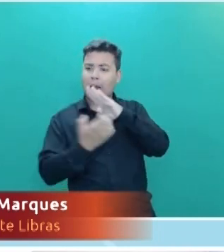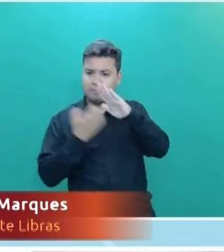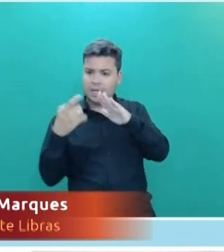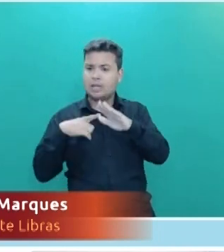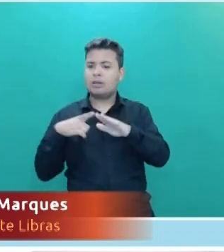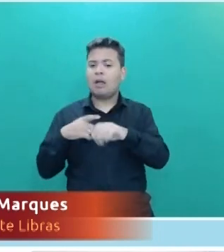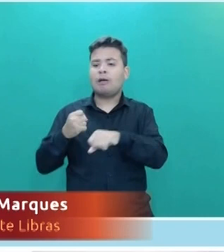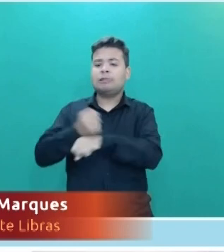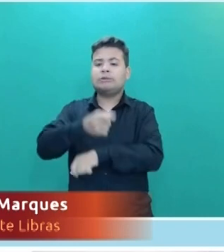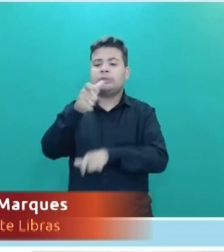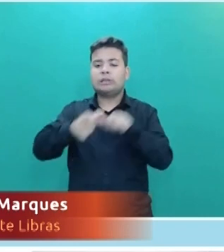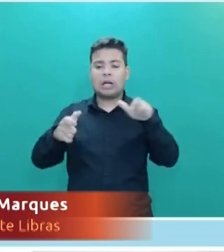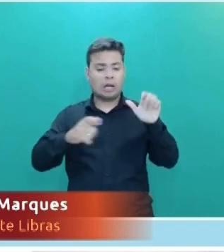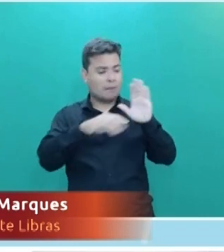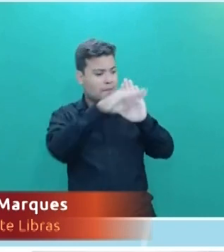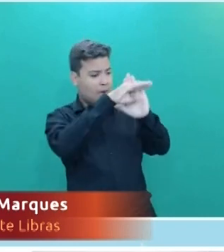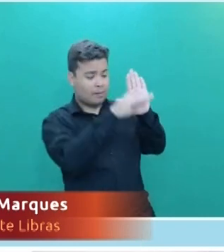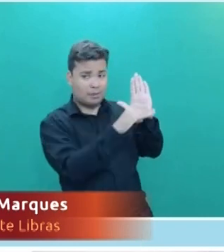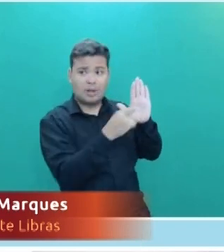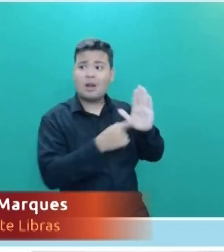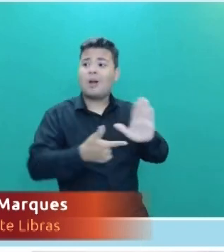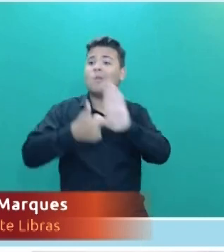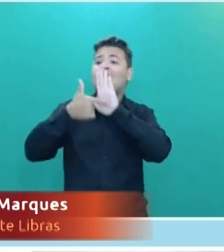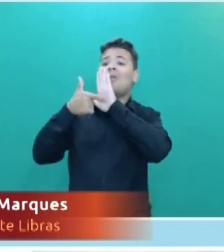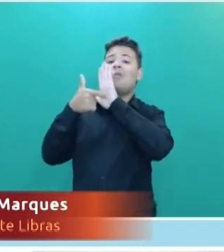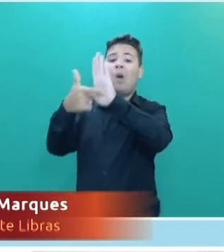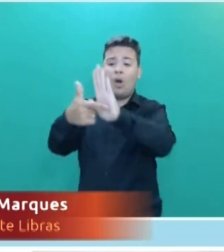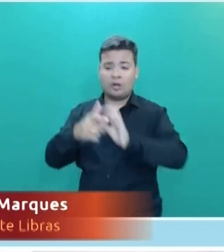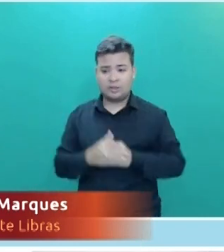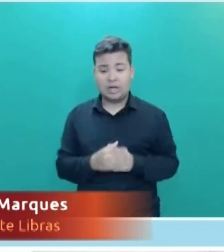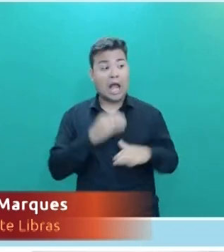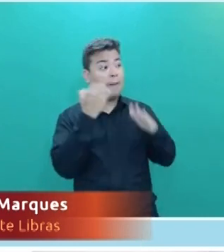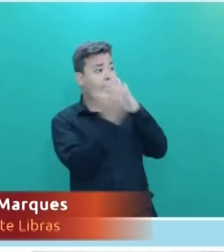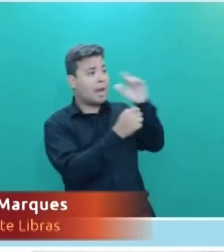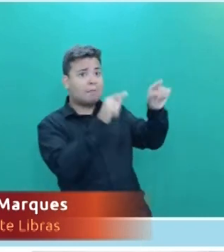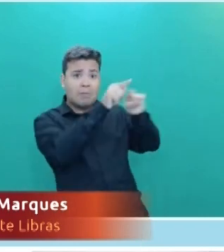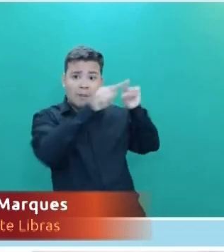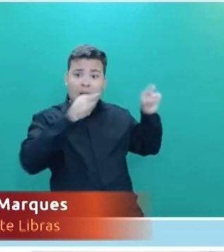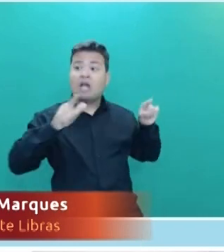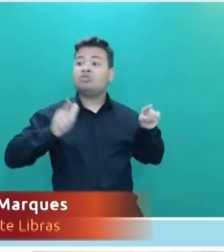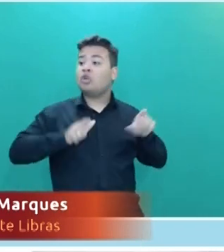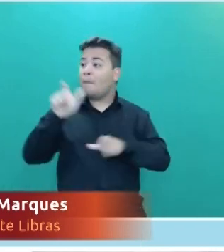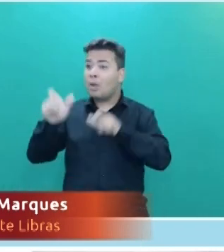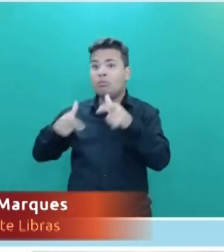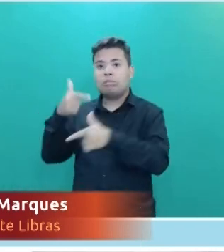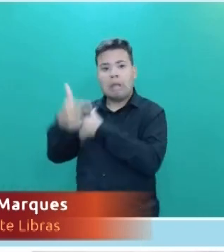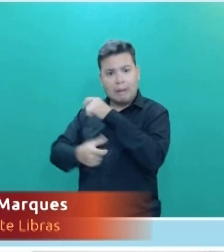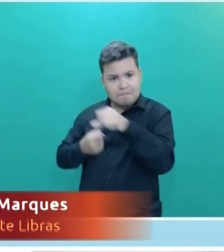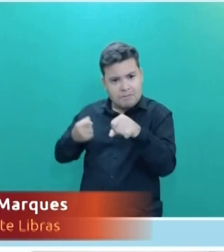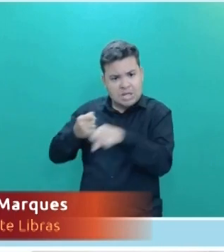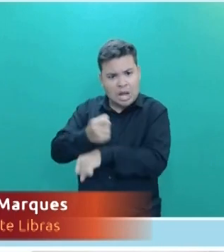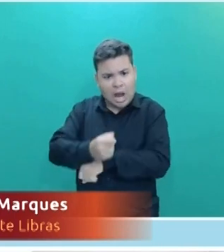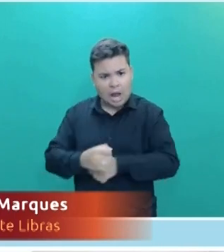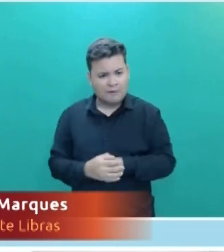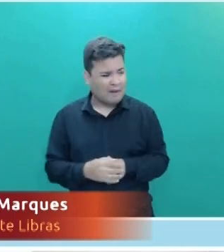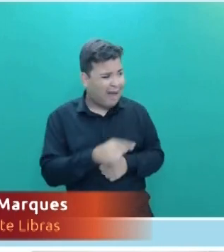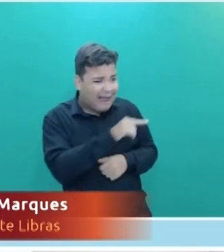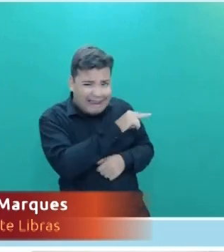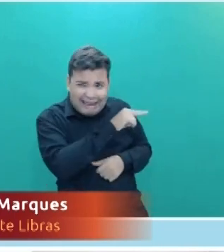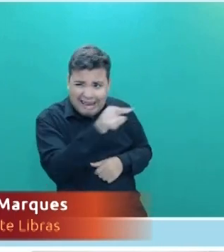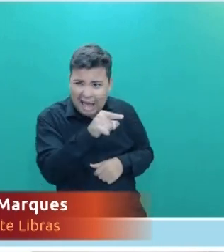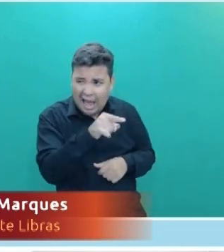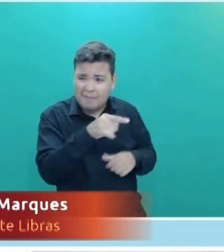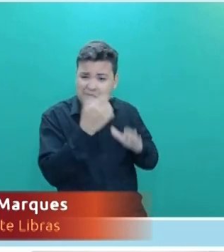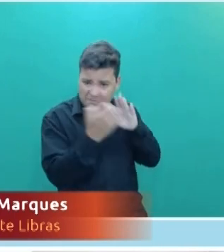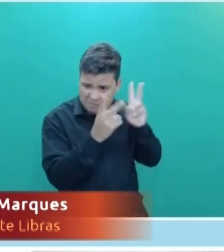olha, esses aqui foram flagrados praticando trabalho escravo. Vocês vão continuar comprando o produto deles? Vocês